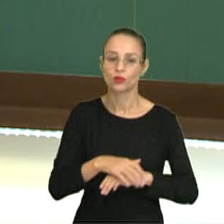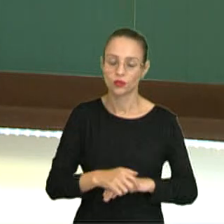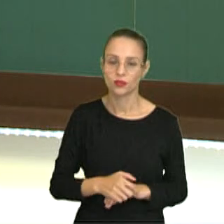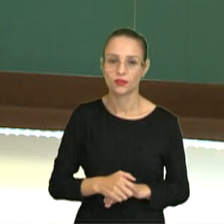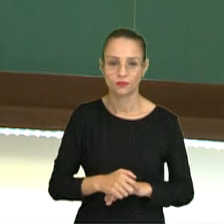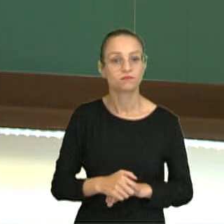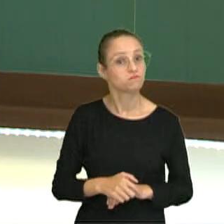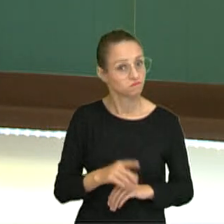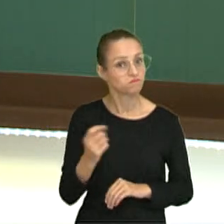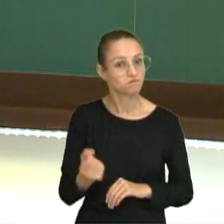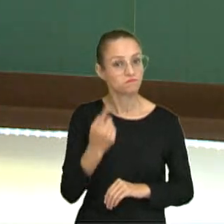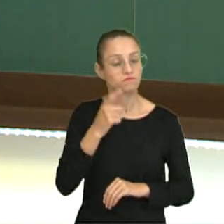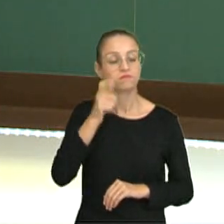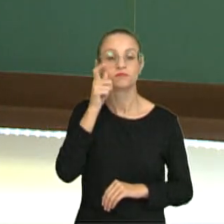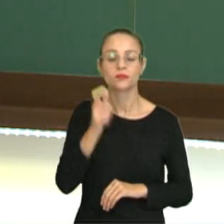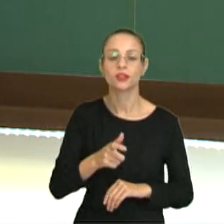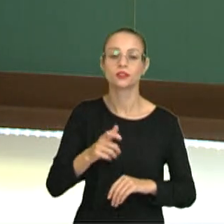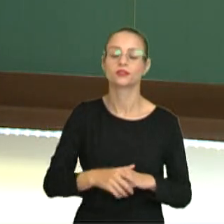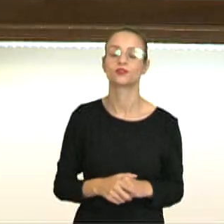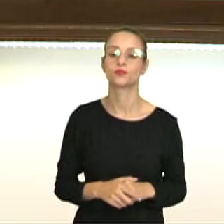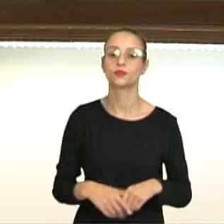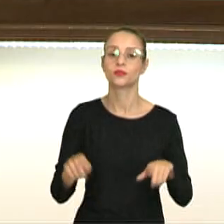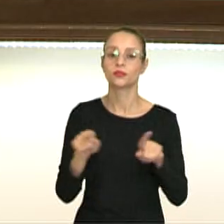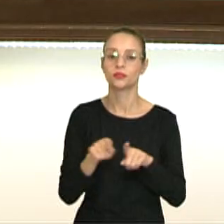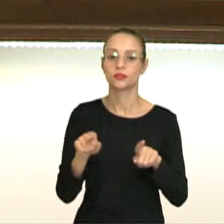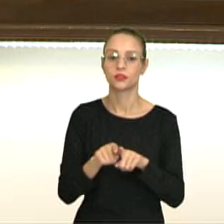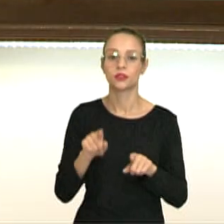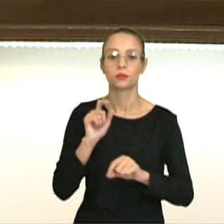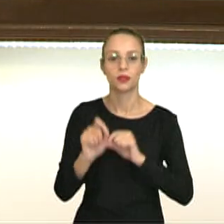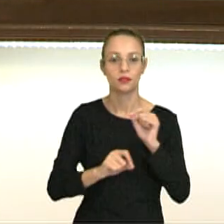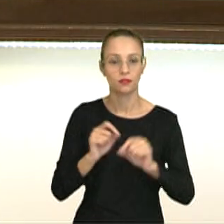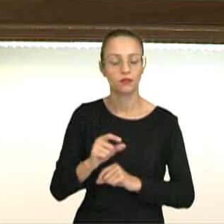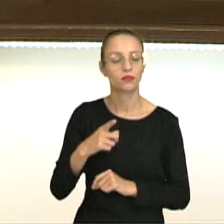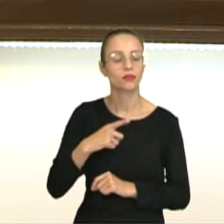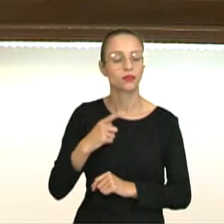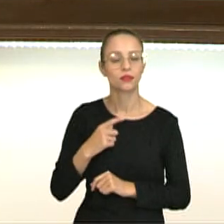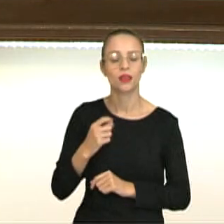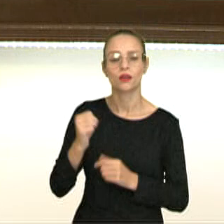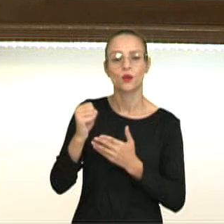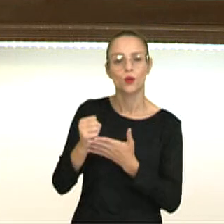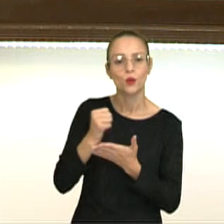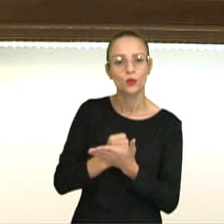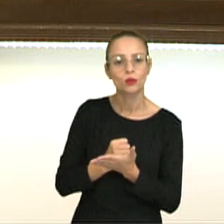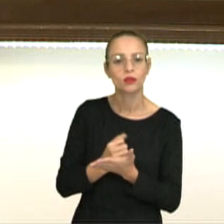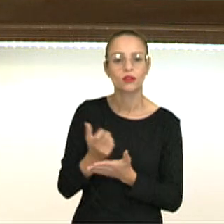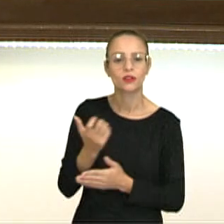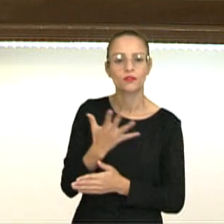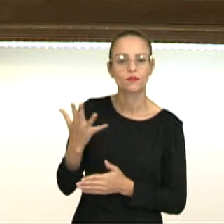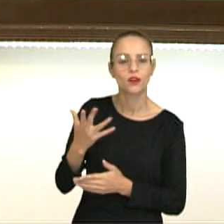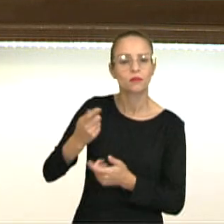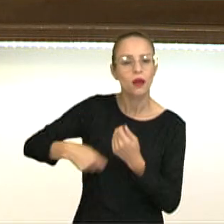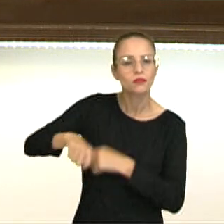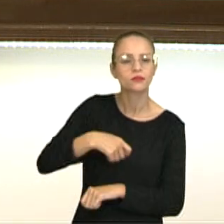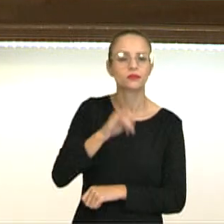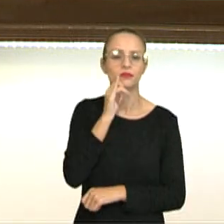bastante peculiar. Para além disso, a gente vai ter a contratação de uma série de mercenários, por exemplo, mercenários alemães que